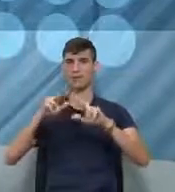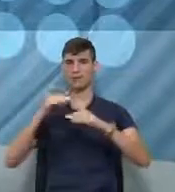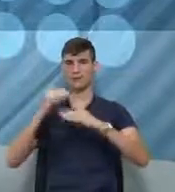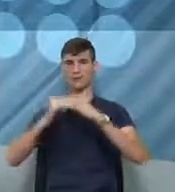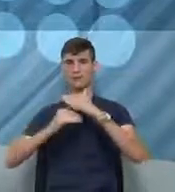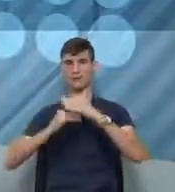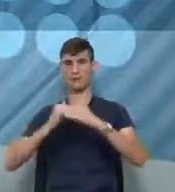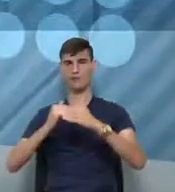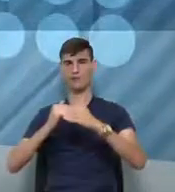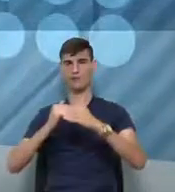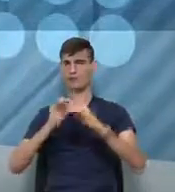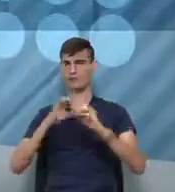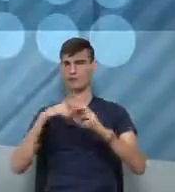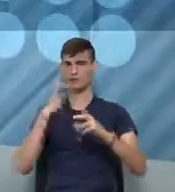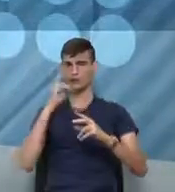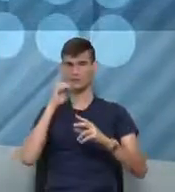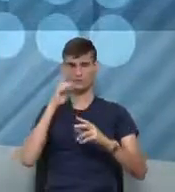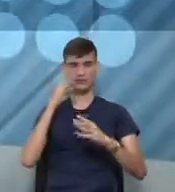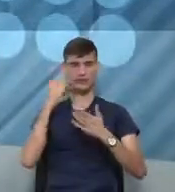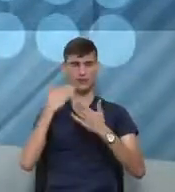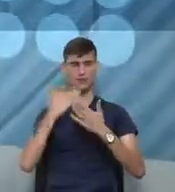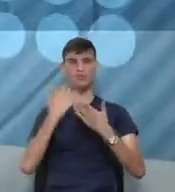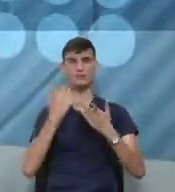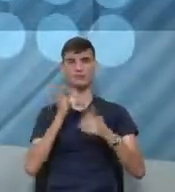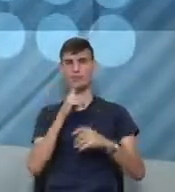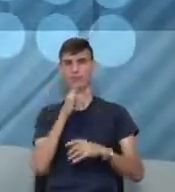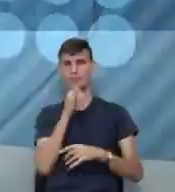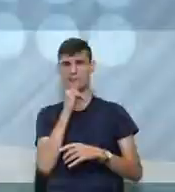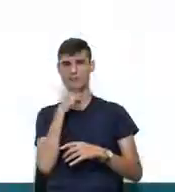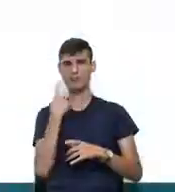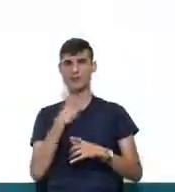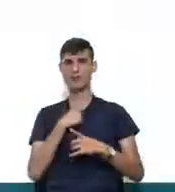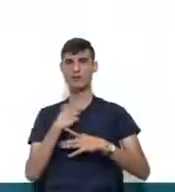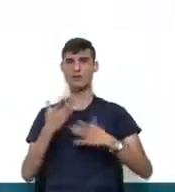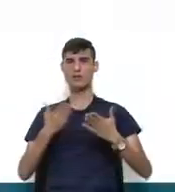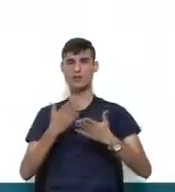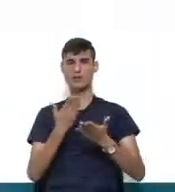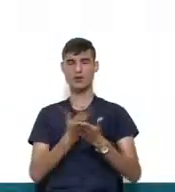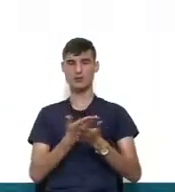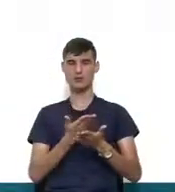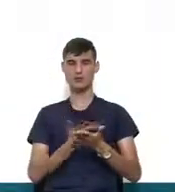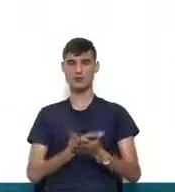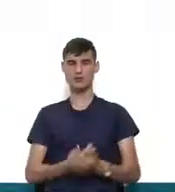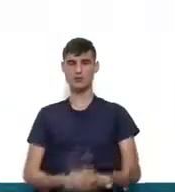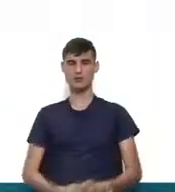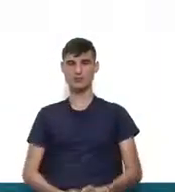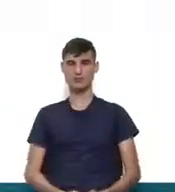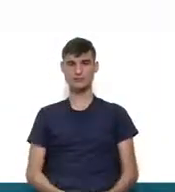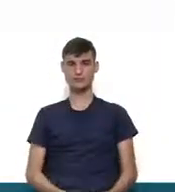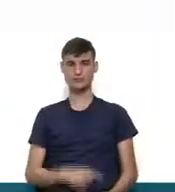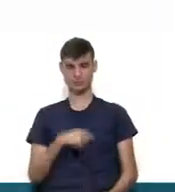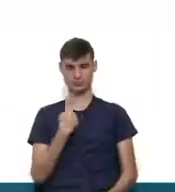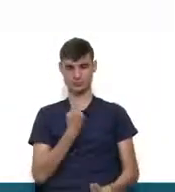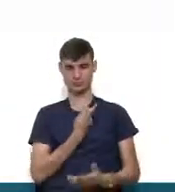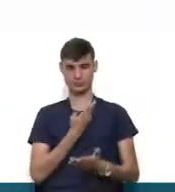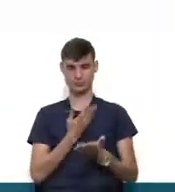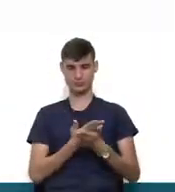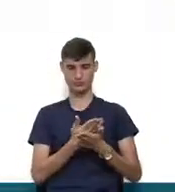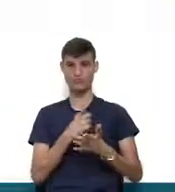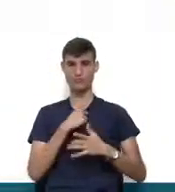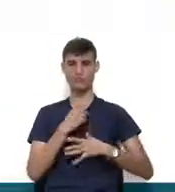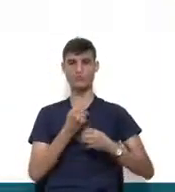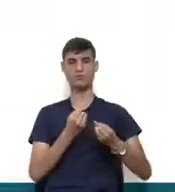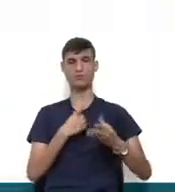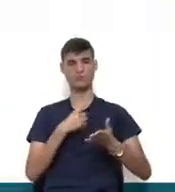próximos termos. Só para que a gente possa entender. Olha o exemplo que nós temos aqui na aula de hoje. Então, o nosso exemplo, ele traz